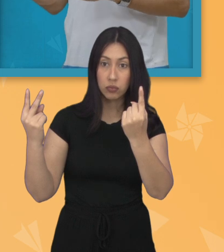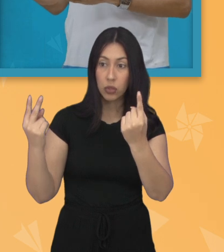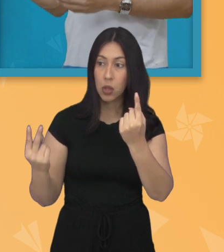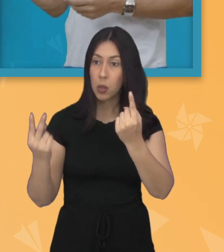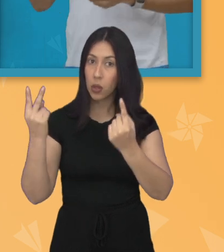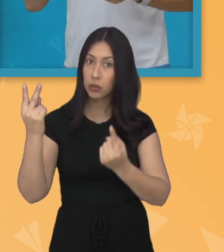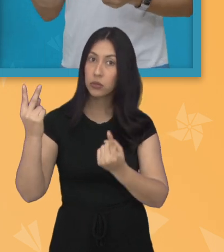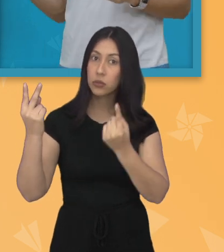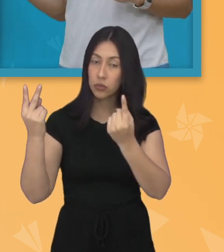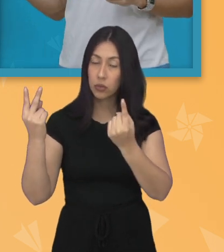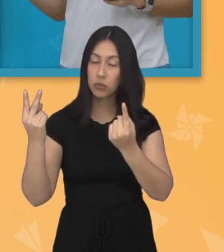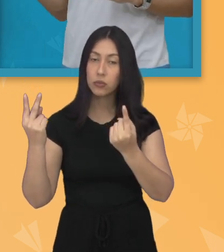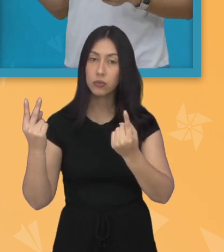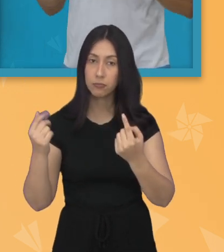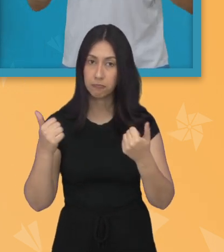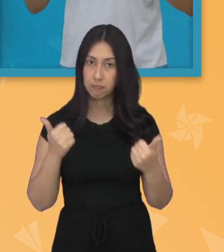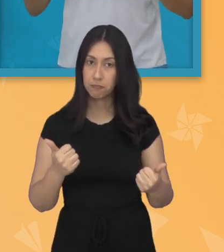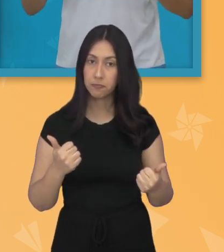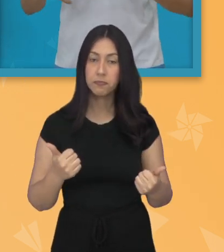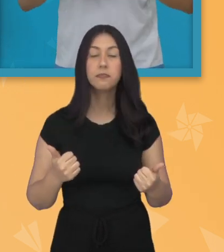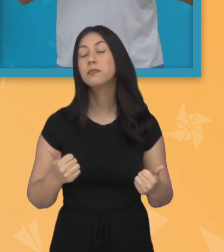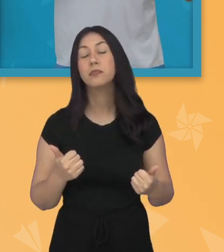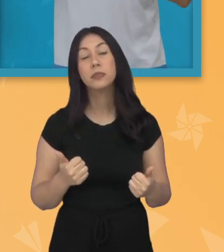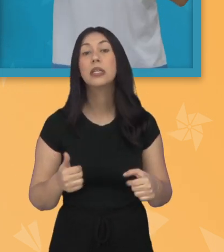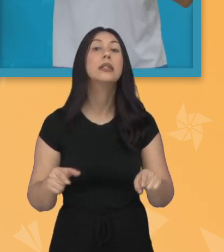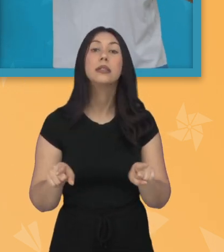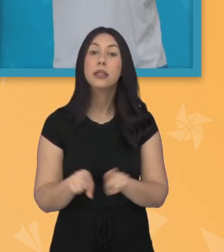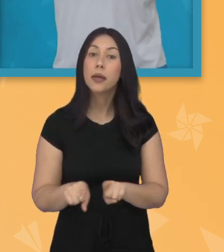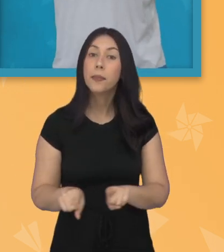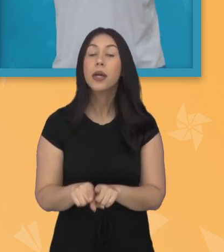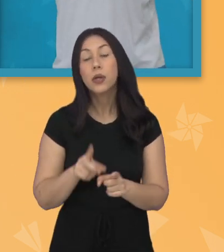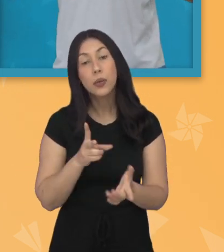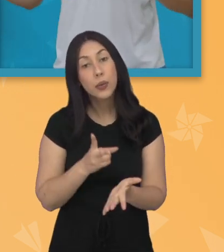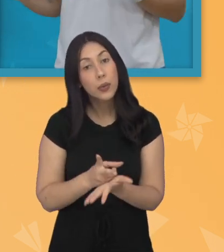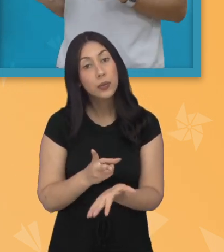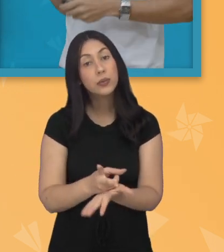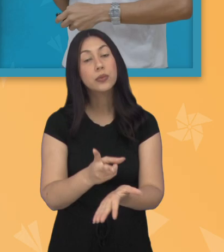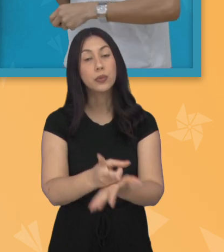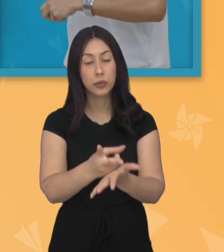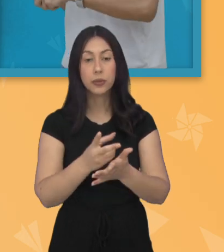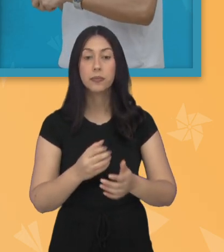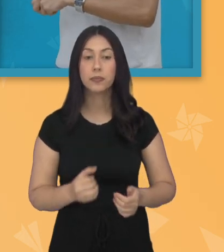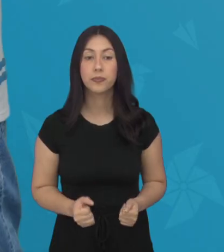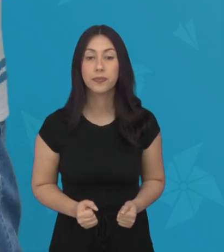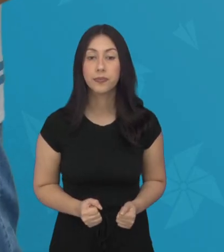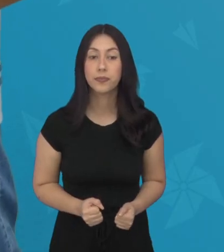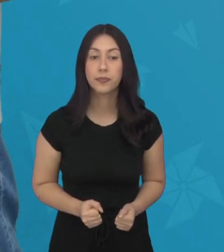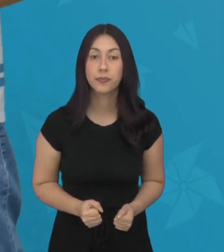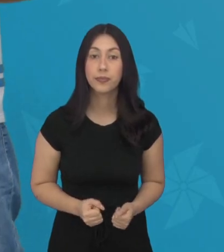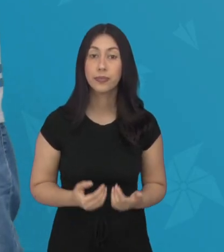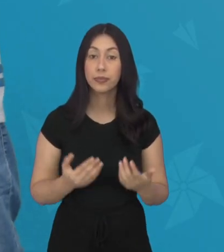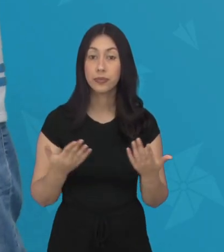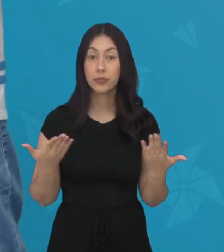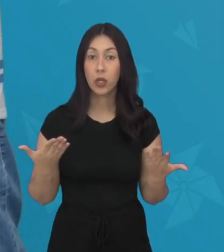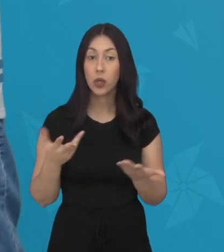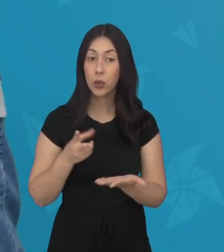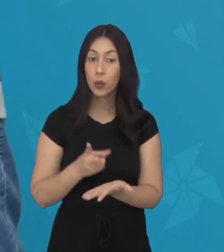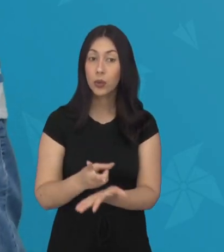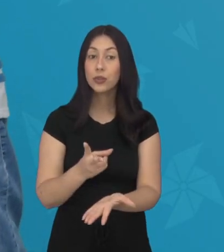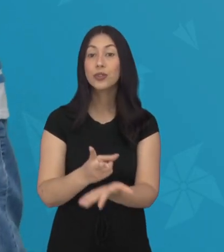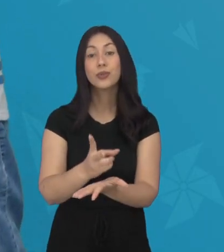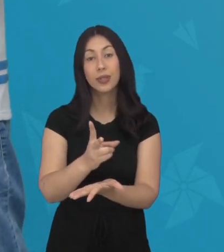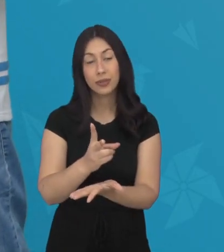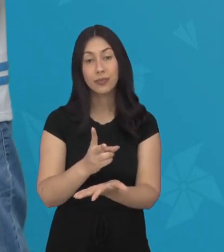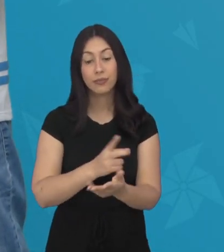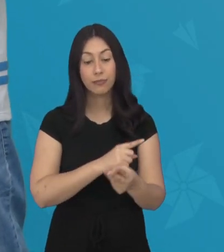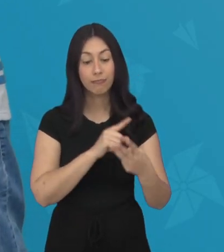4 oxigênios do lado dos reagentes, tudo bem? E isso também se mantém nos produtos. Aí agora, continuando aqui,